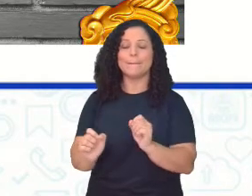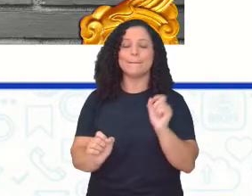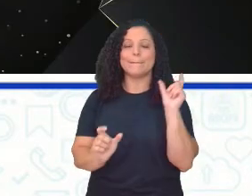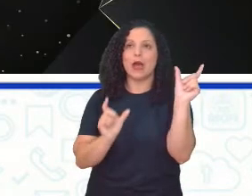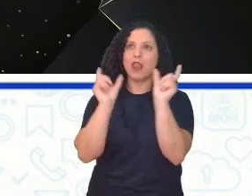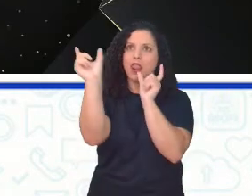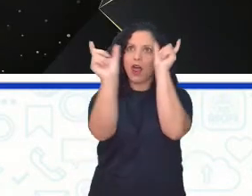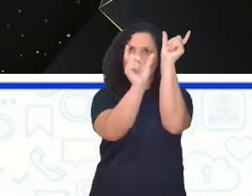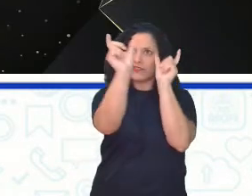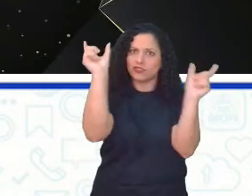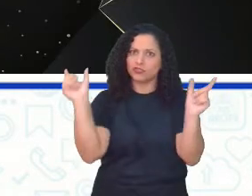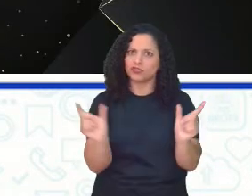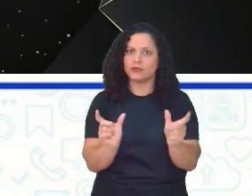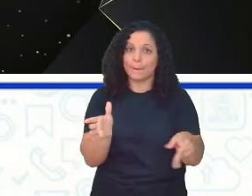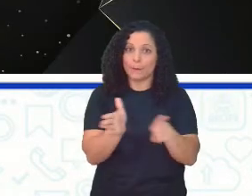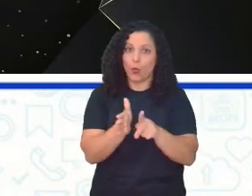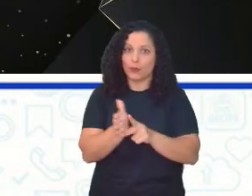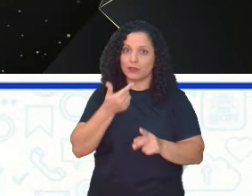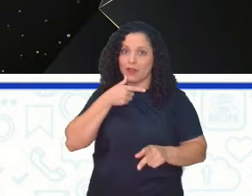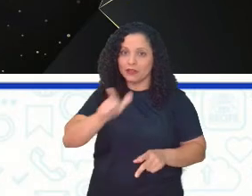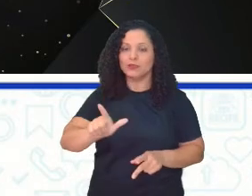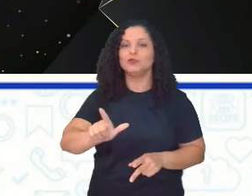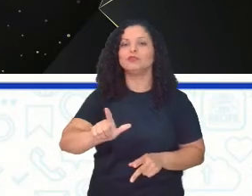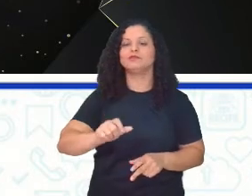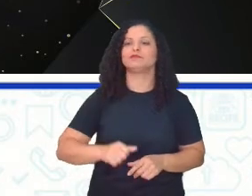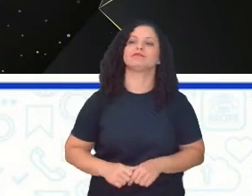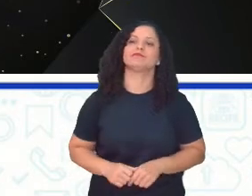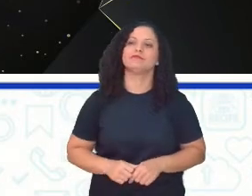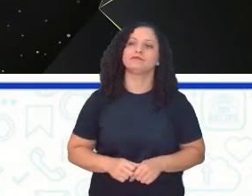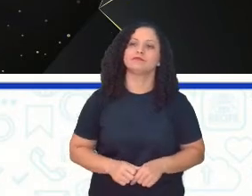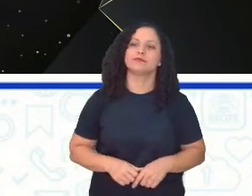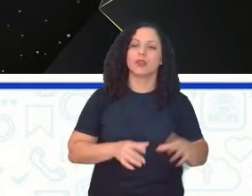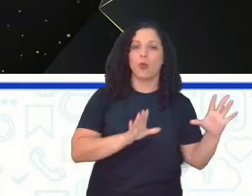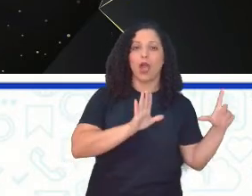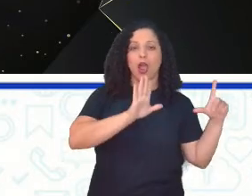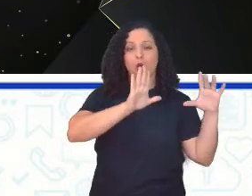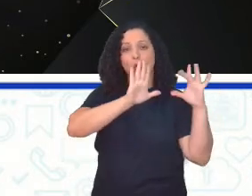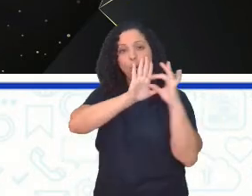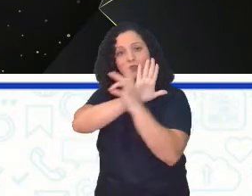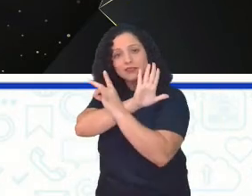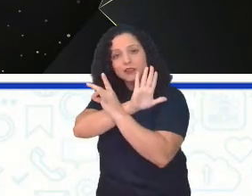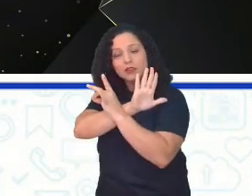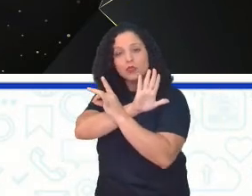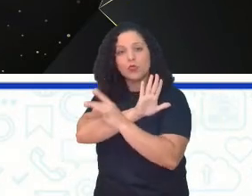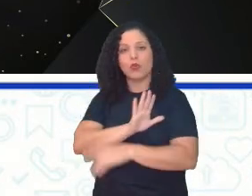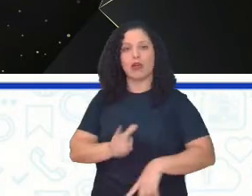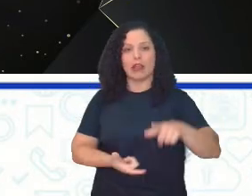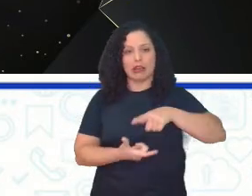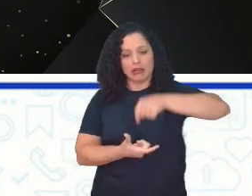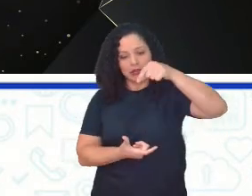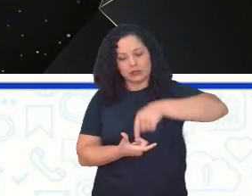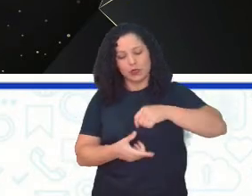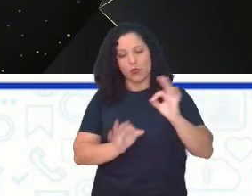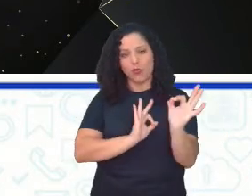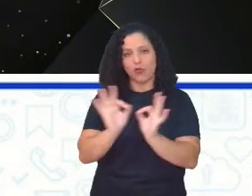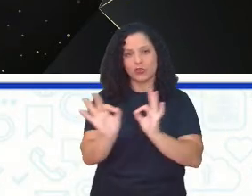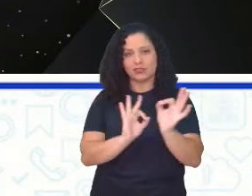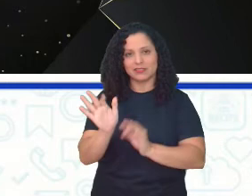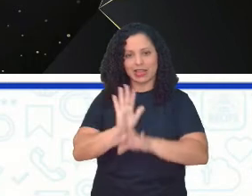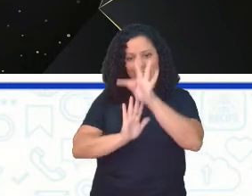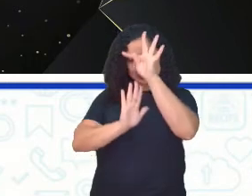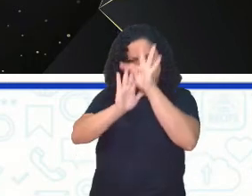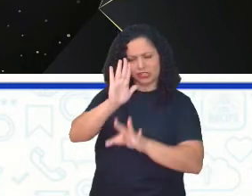uma língua. Então, coesão lexical é o modo de organização textual